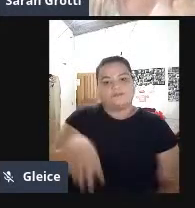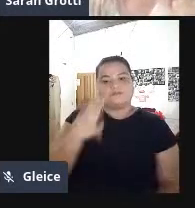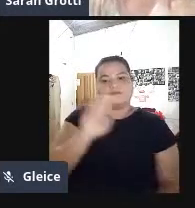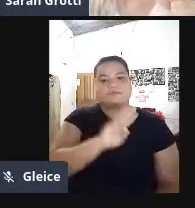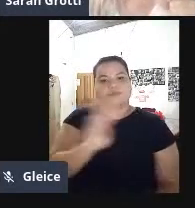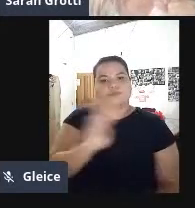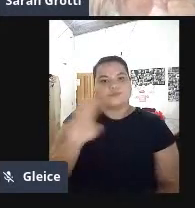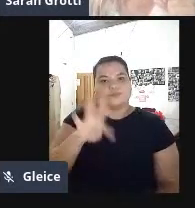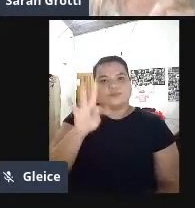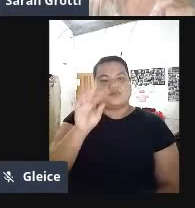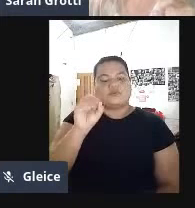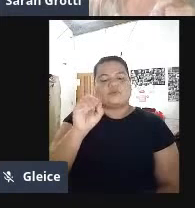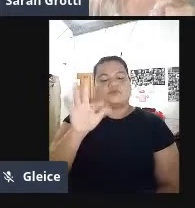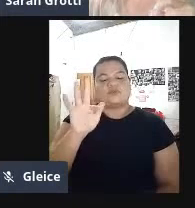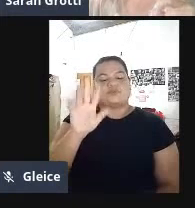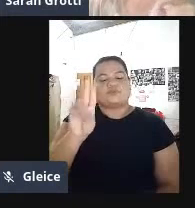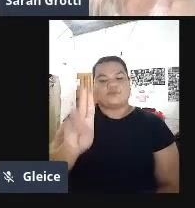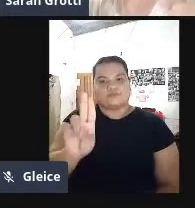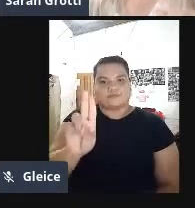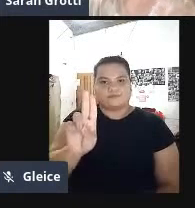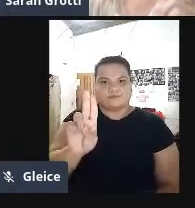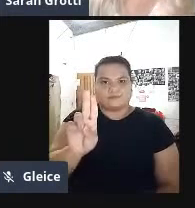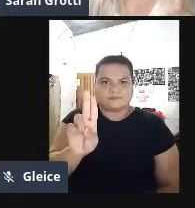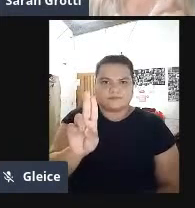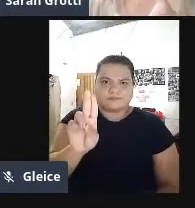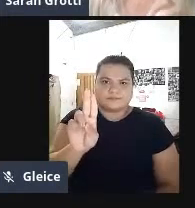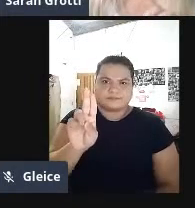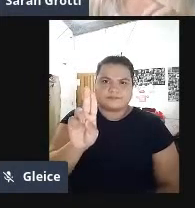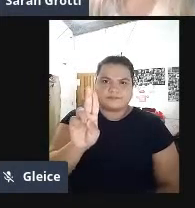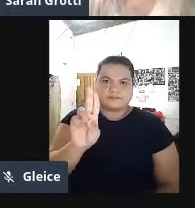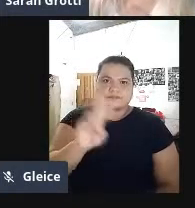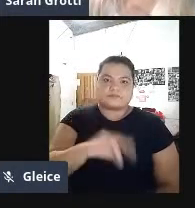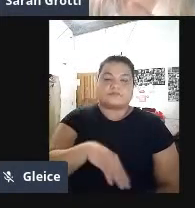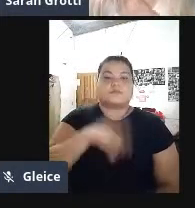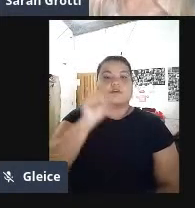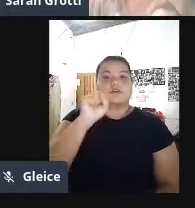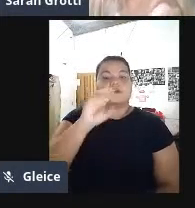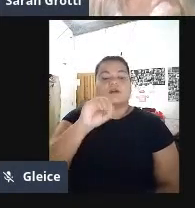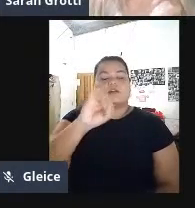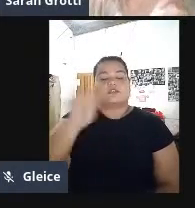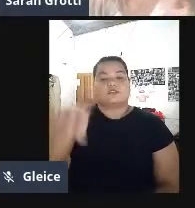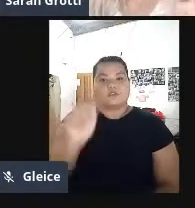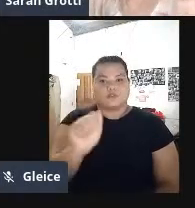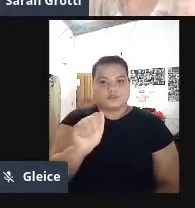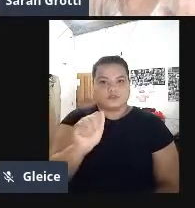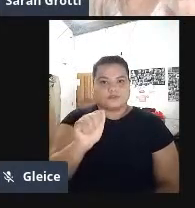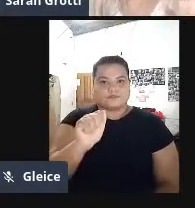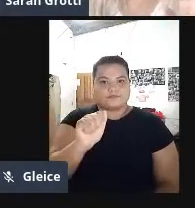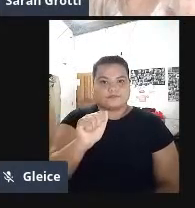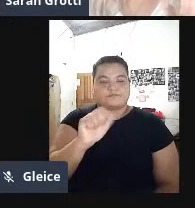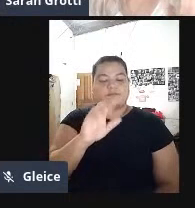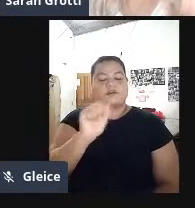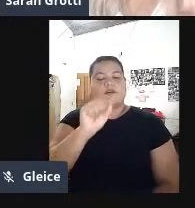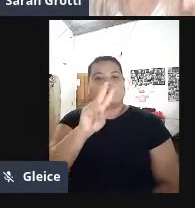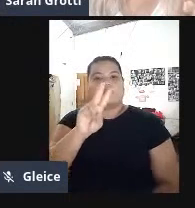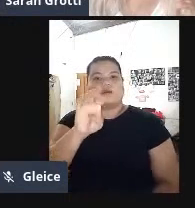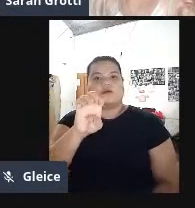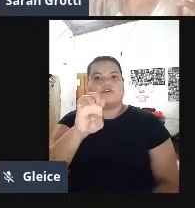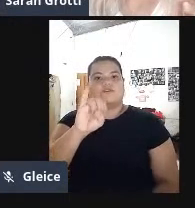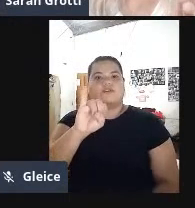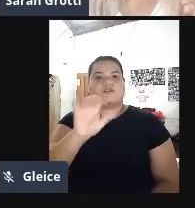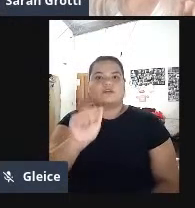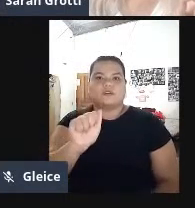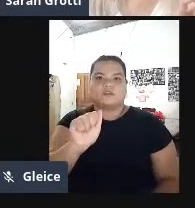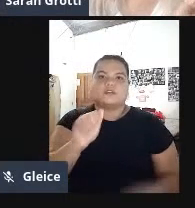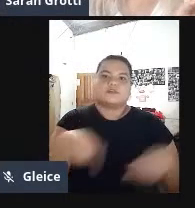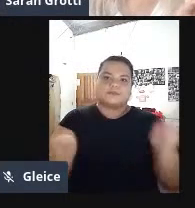ótima de cálcio. Extrato de soja e aveia enriquecidos. E eu deixo um adendo aqui,